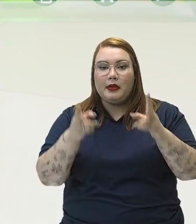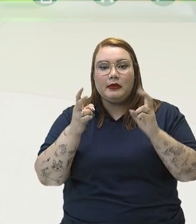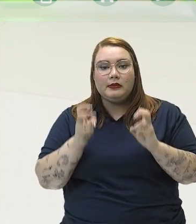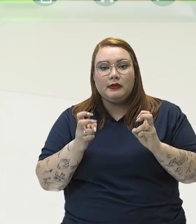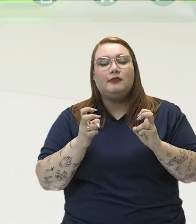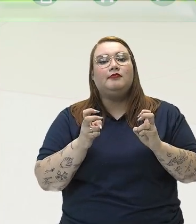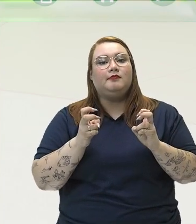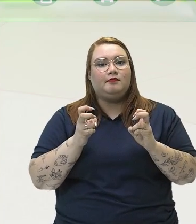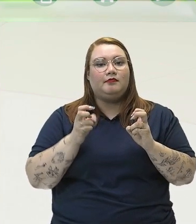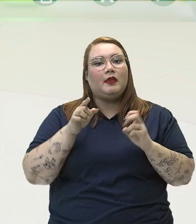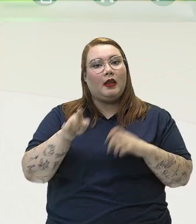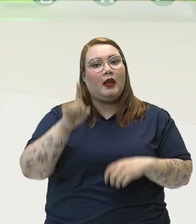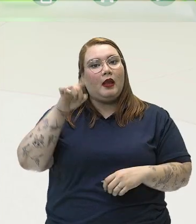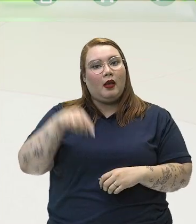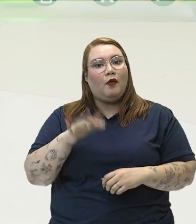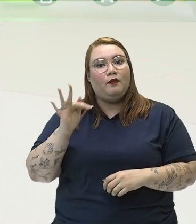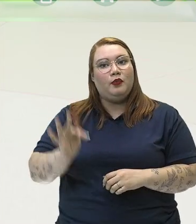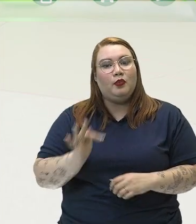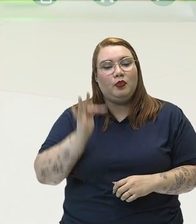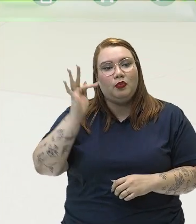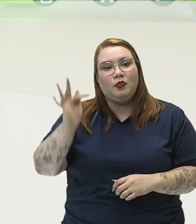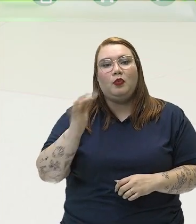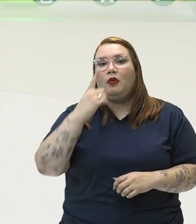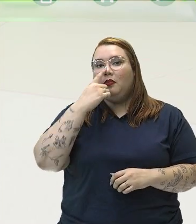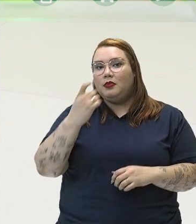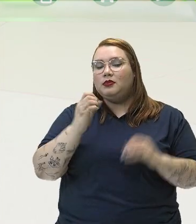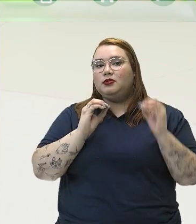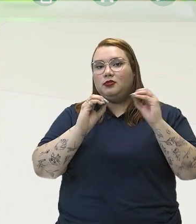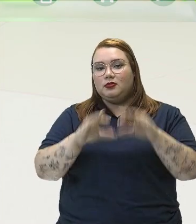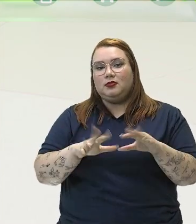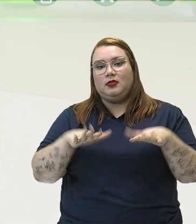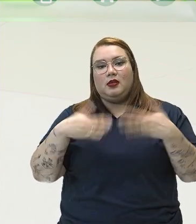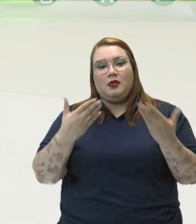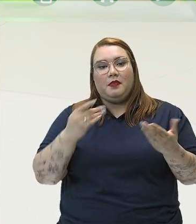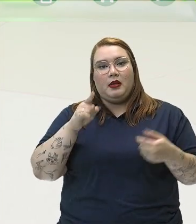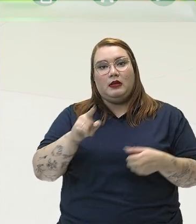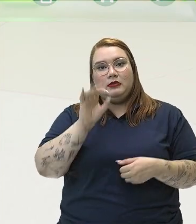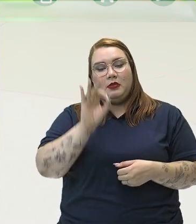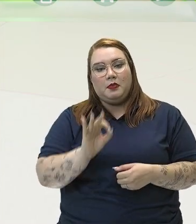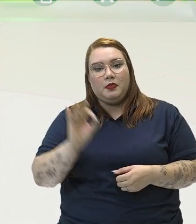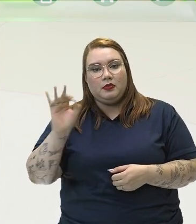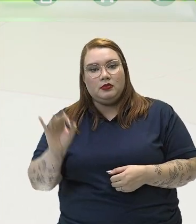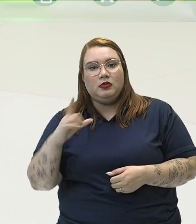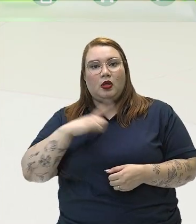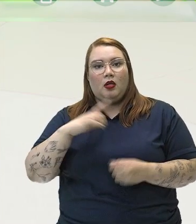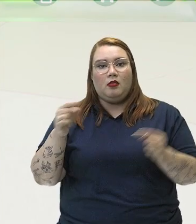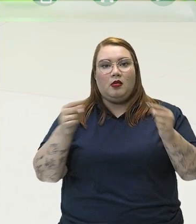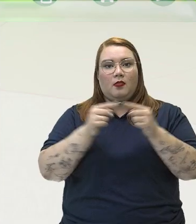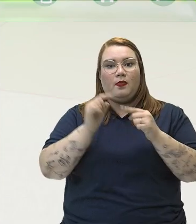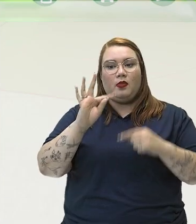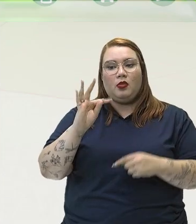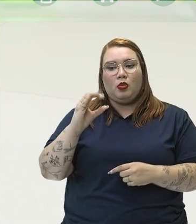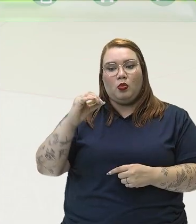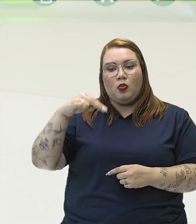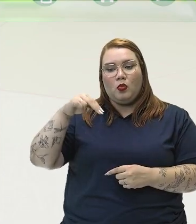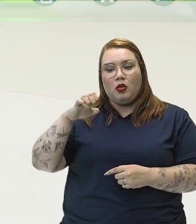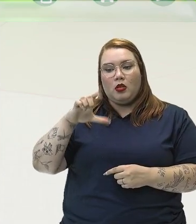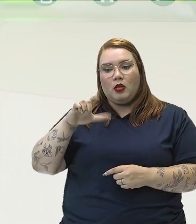aí vai ser resíduo no futuro. Então, essa porcentagem aí de toneladas tende a